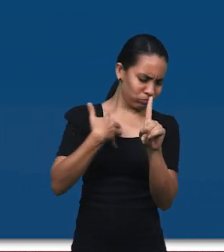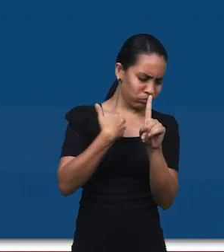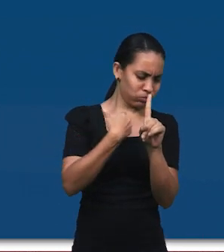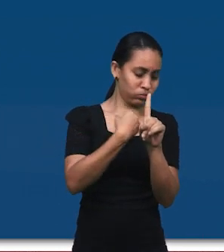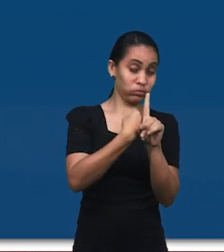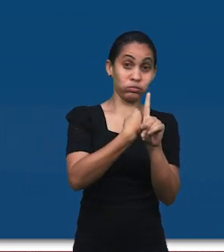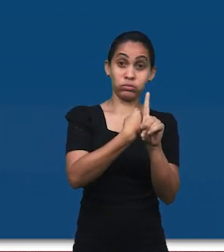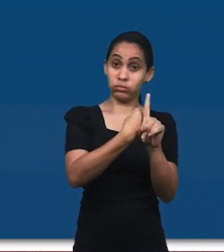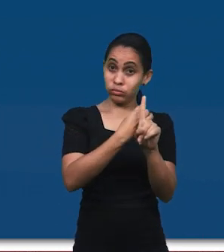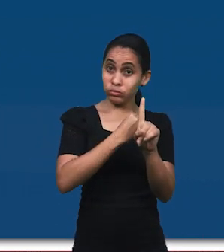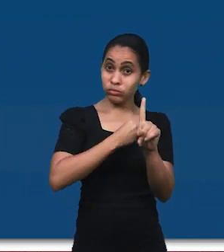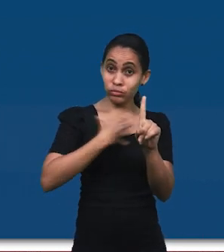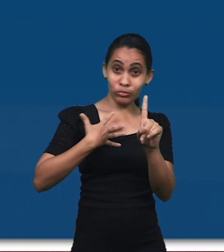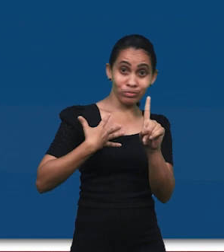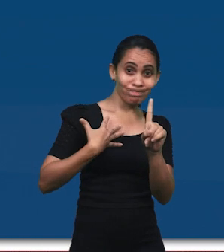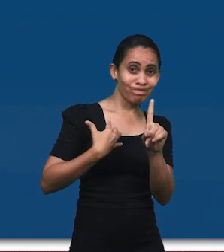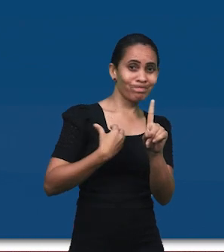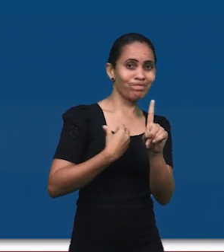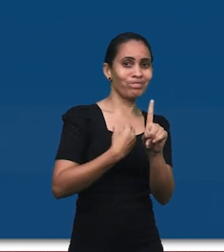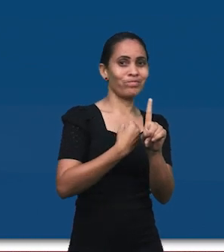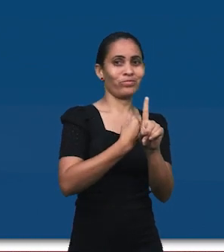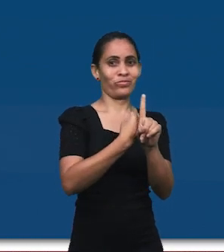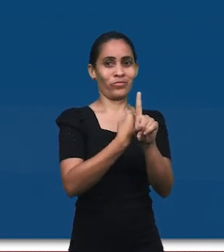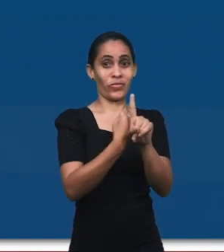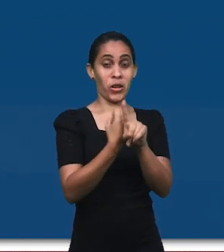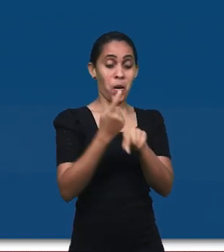por meus pecados,